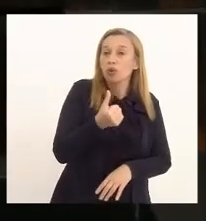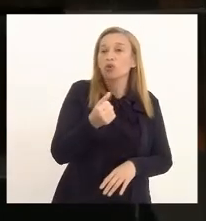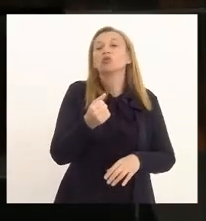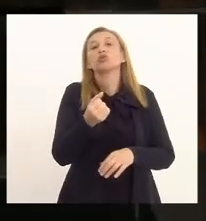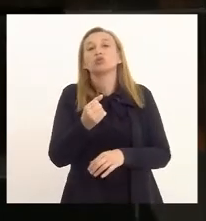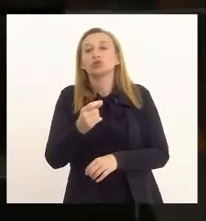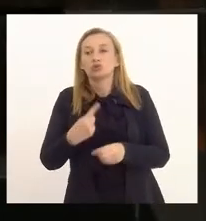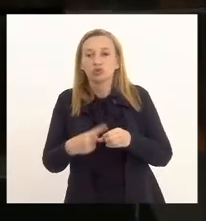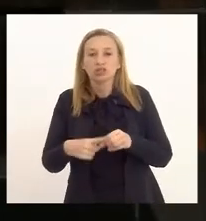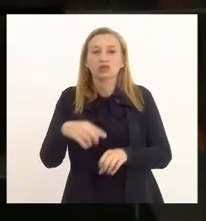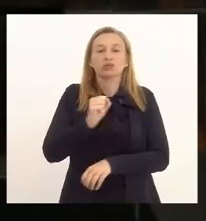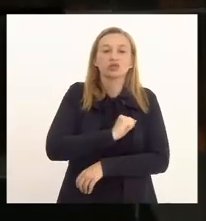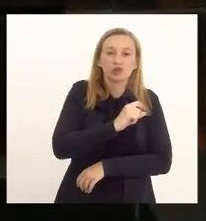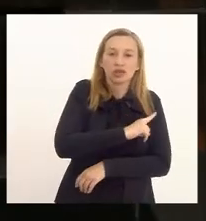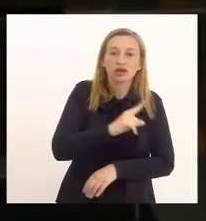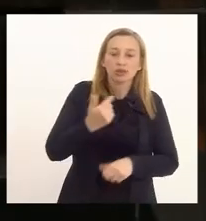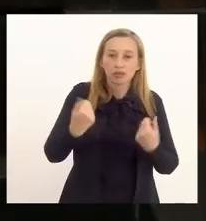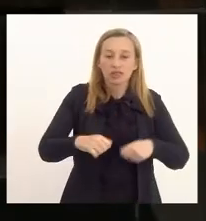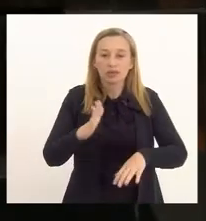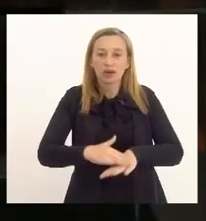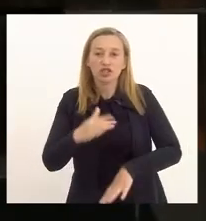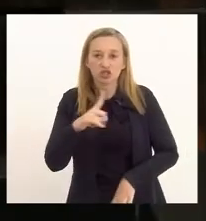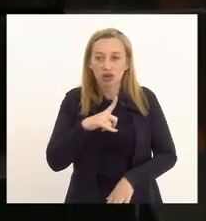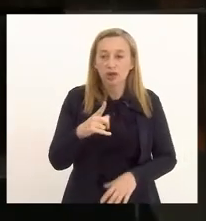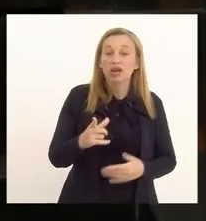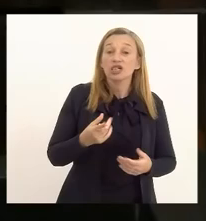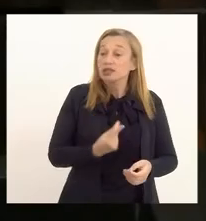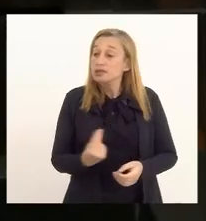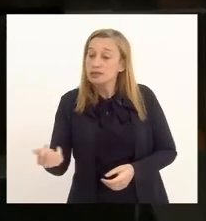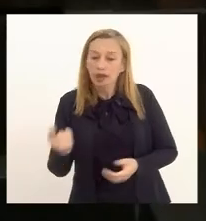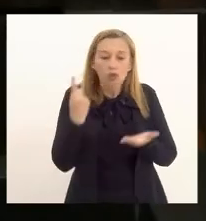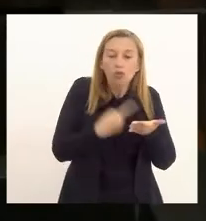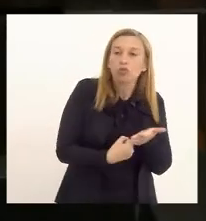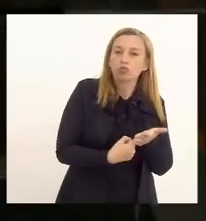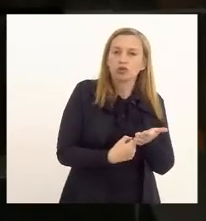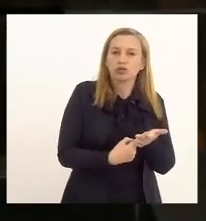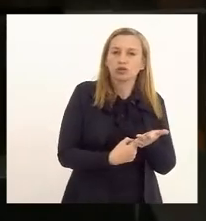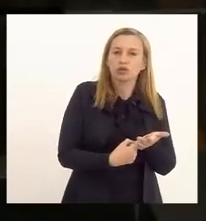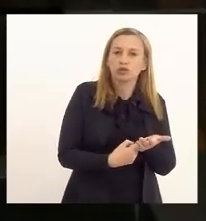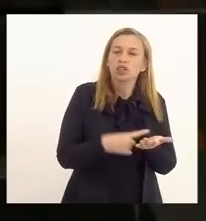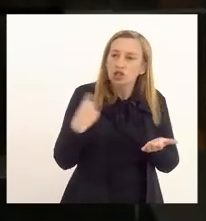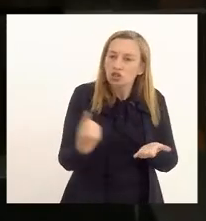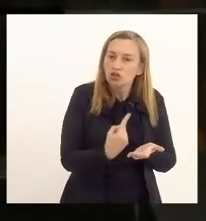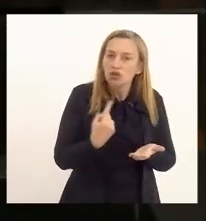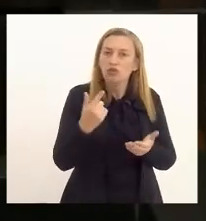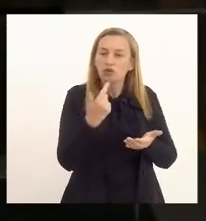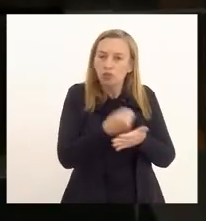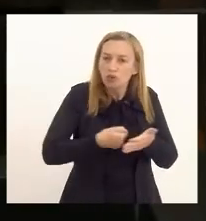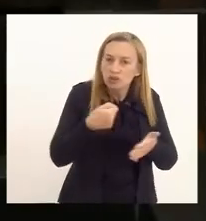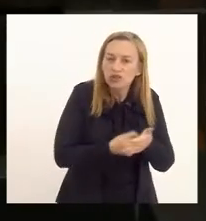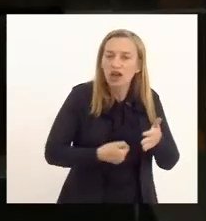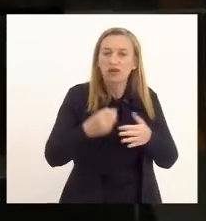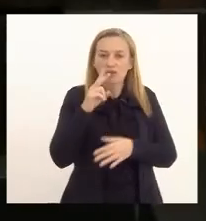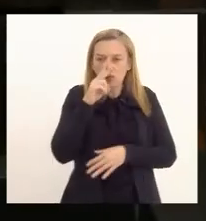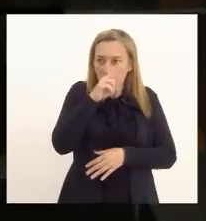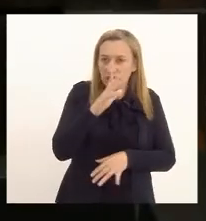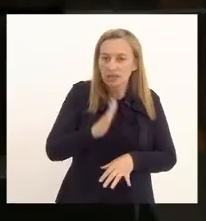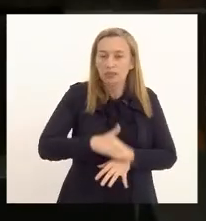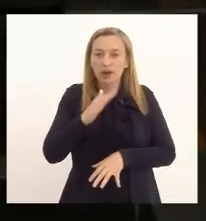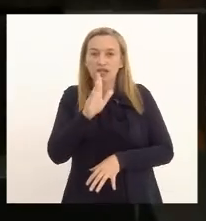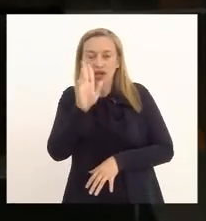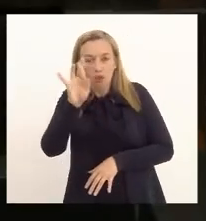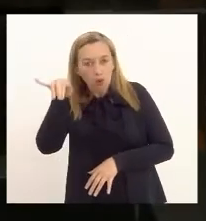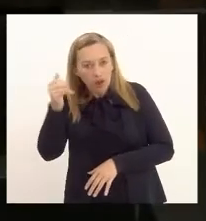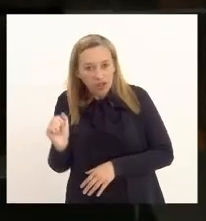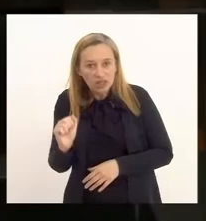que ter mais. Então, a gente sai de lá com o compromisso de que vamos lutar para fortalecer a UERJ, vamos lutar